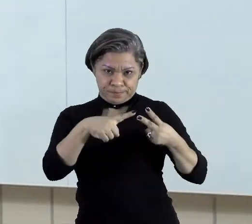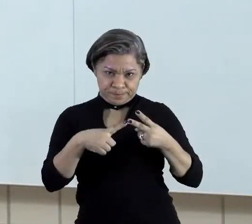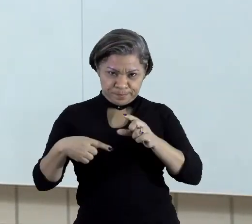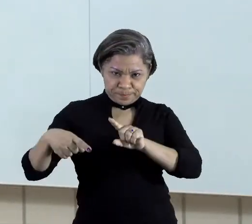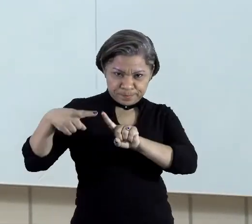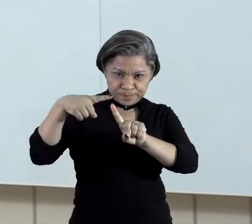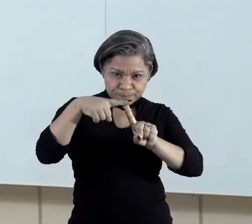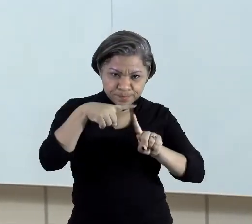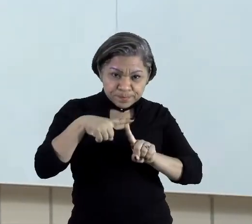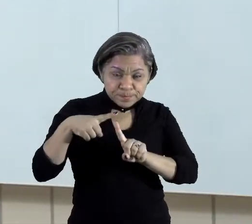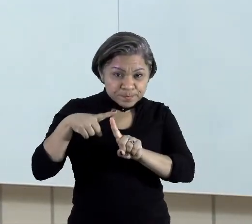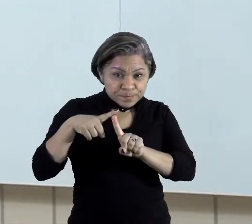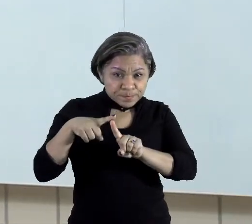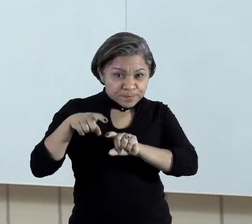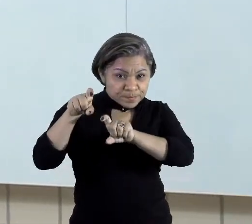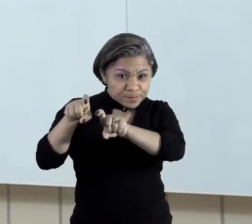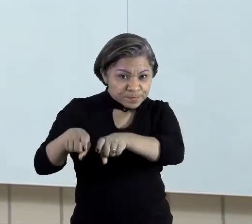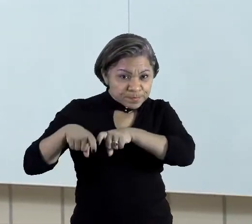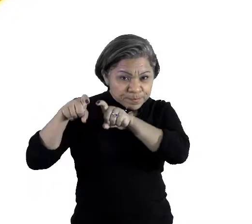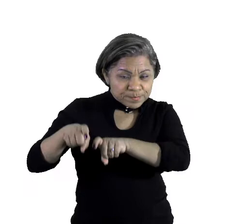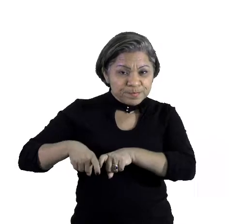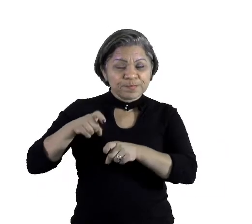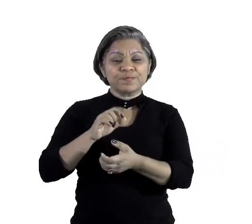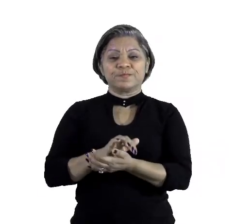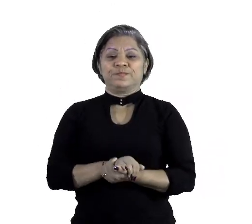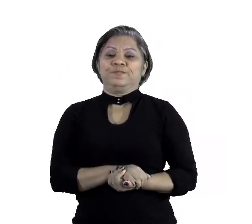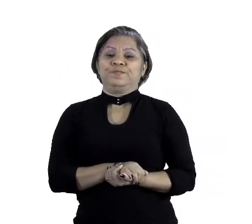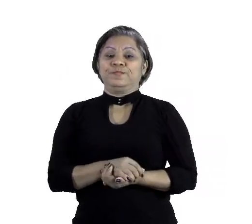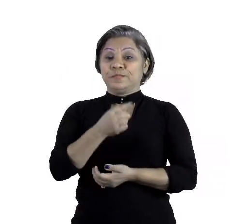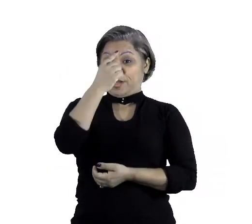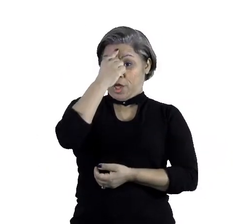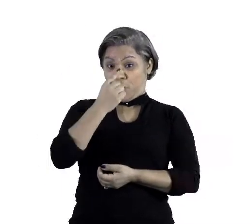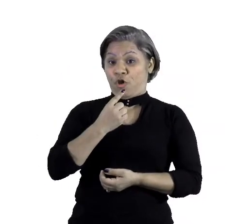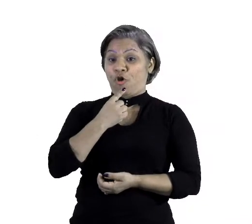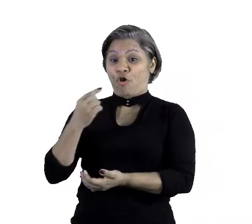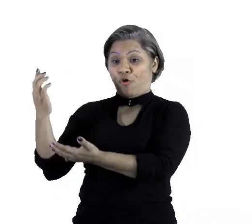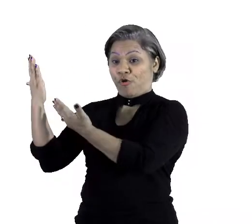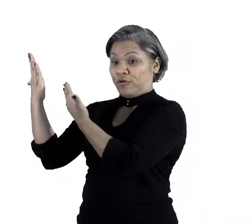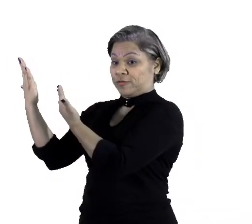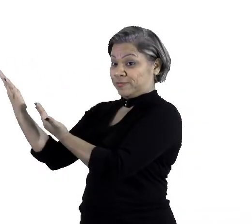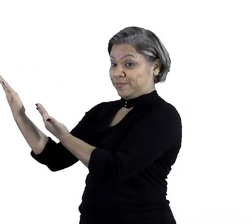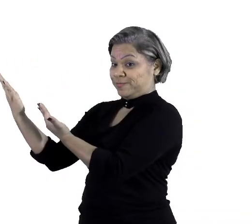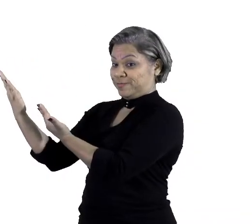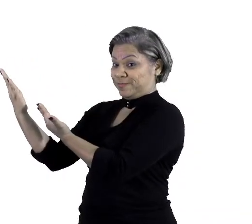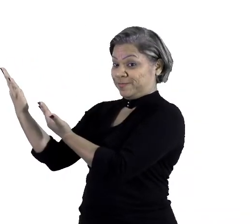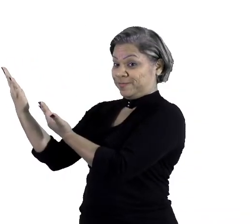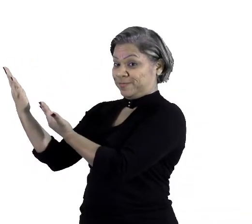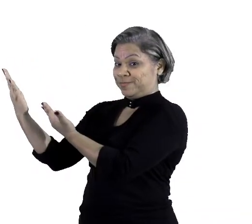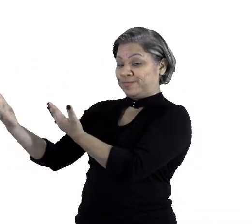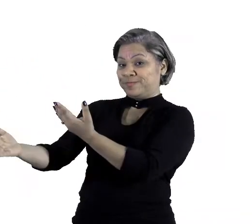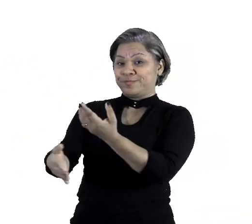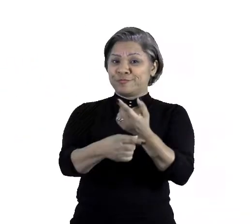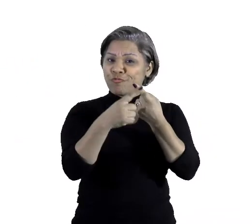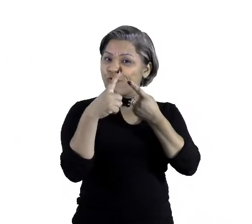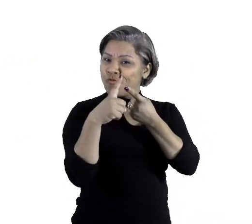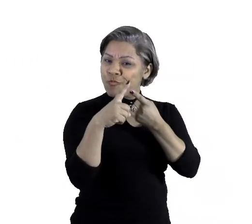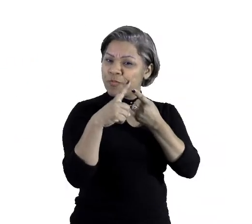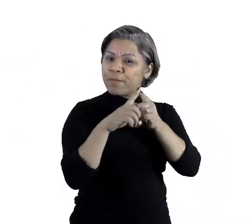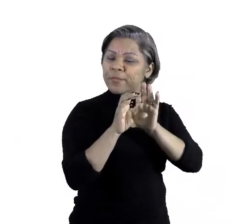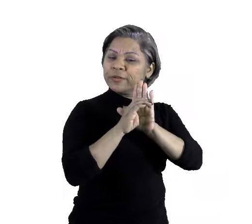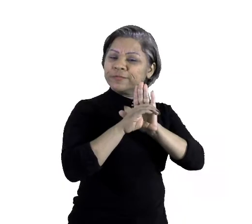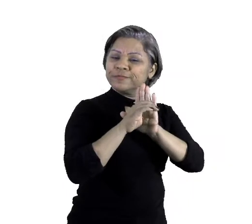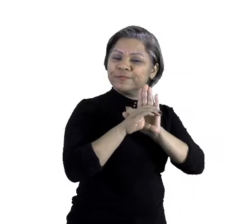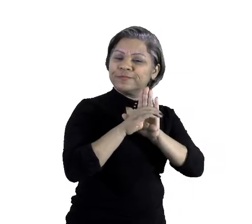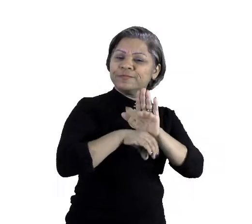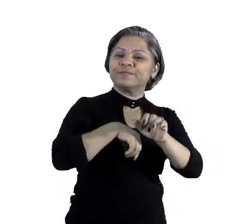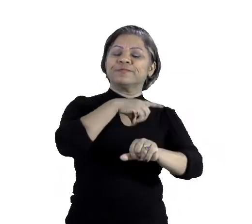tela para você. Coloca o slide. E aí, vocês estão vendo o slide aí. O primeiro slide de hoje vai dar o conceito de que existe a